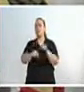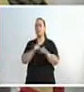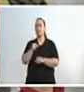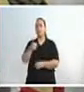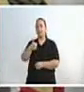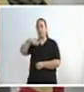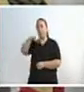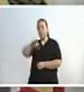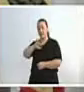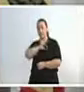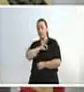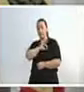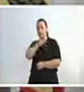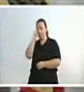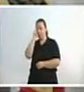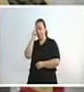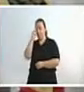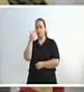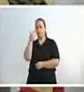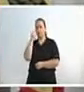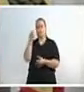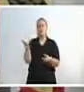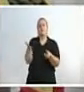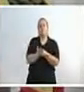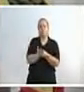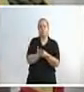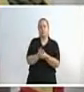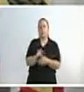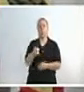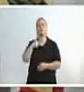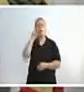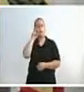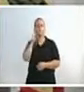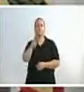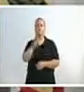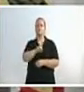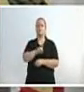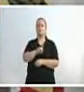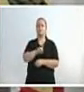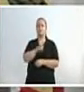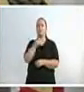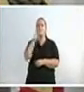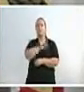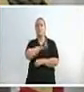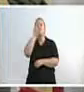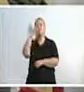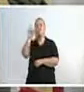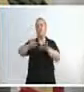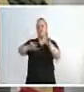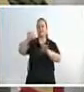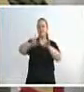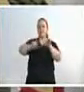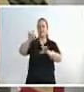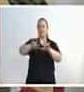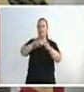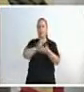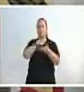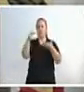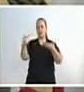policiais militares. Eu vi o programa do Bom Dia Brasil, né, às 8 horas da manhã, e